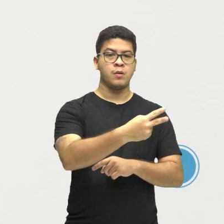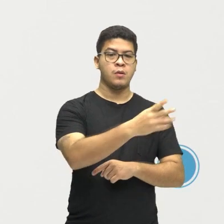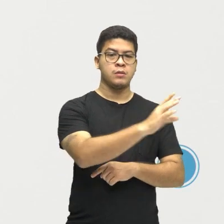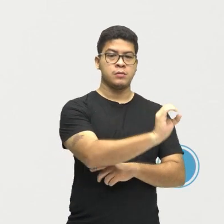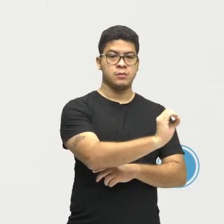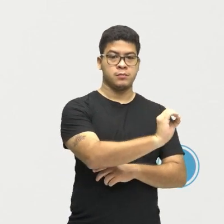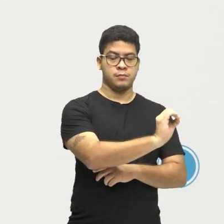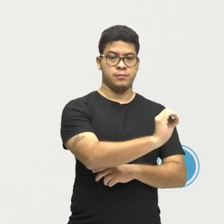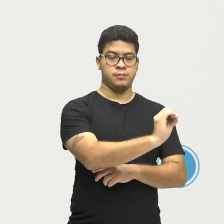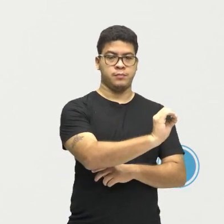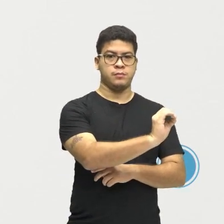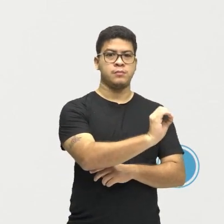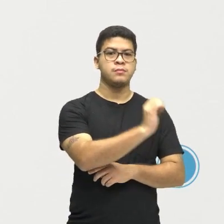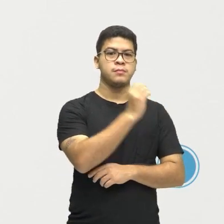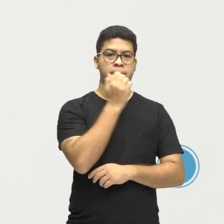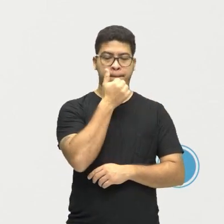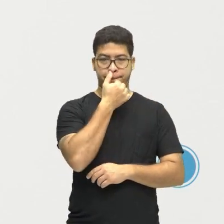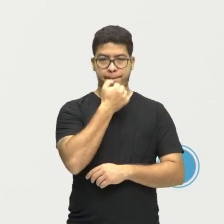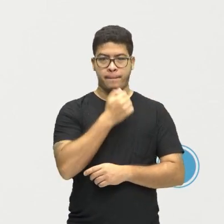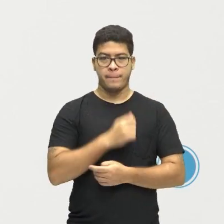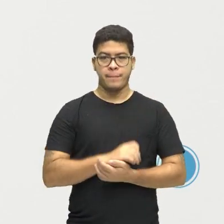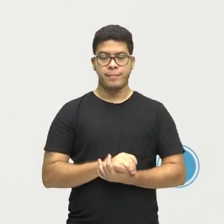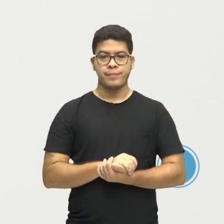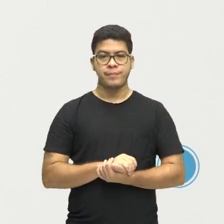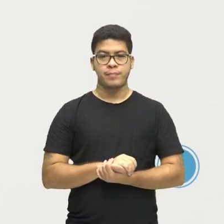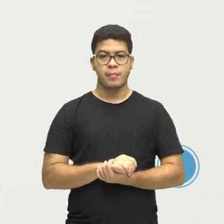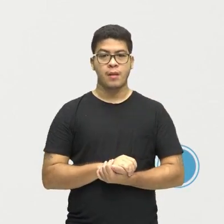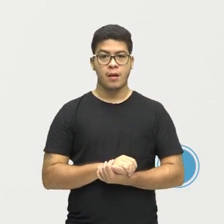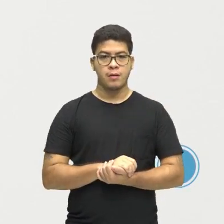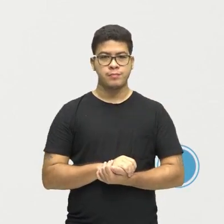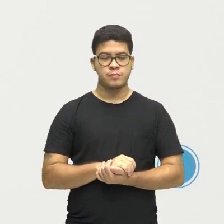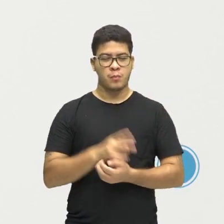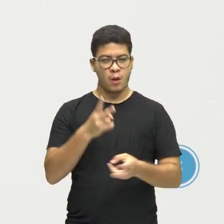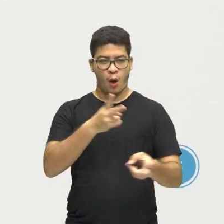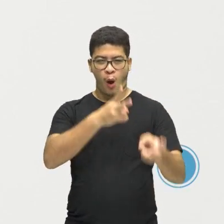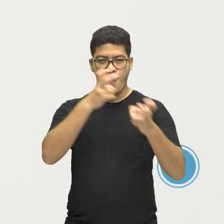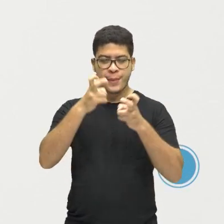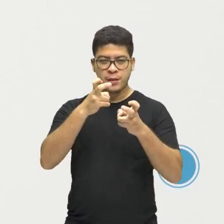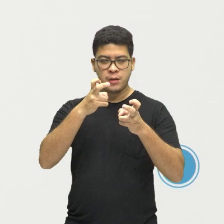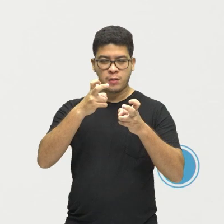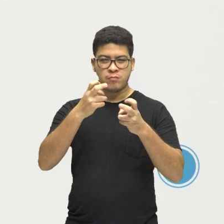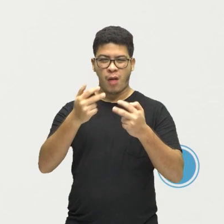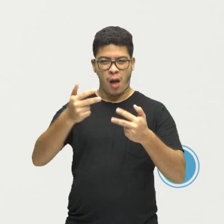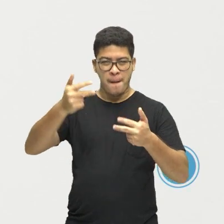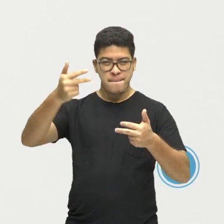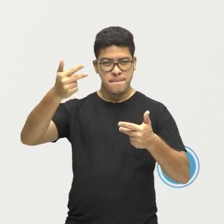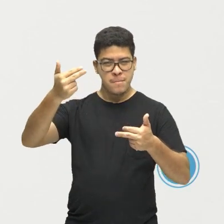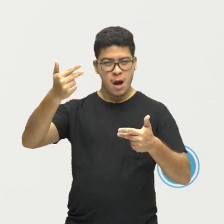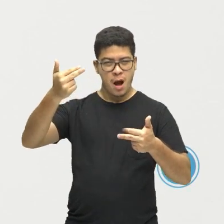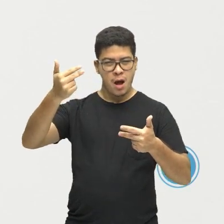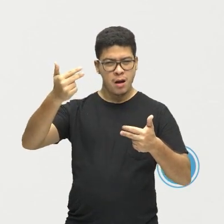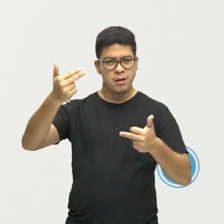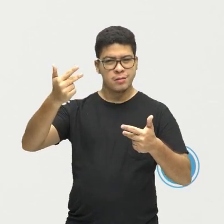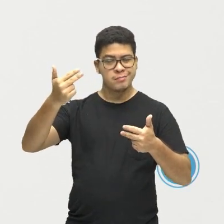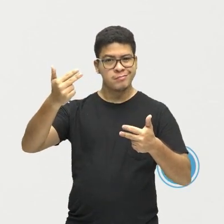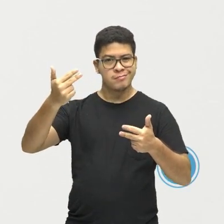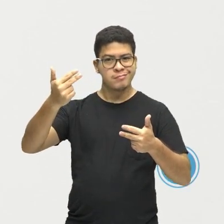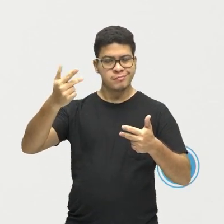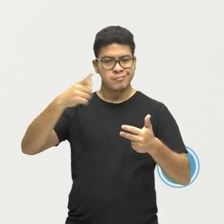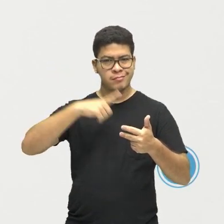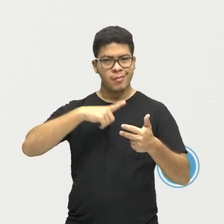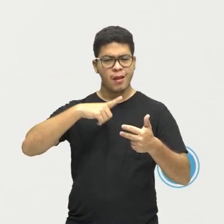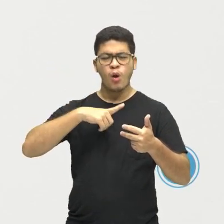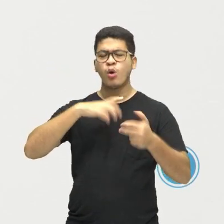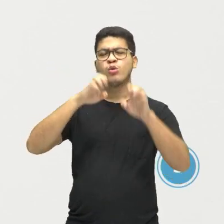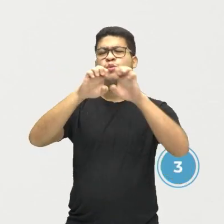0, por exemplo, é uma equação do primeiro grau. Vejam a semelhança, né? Aqui nós temos a representação algébrica